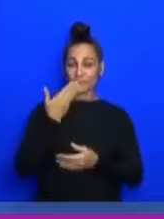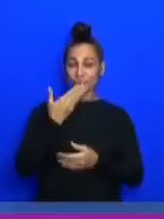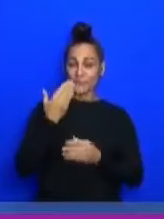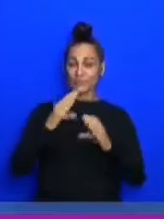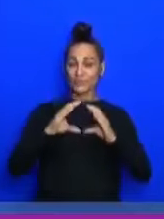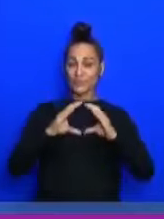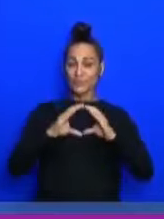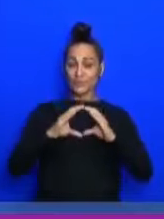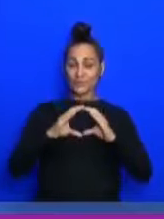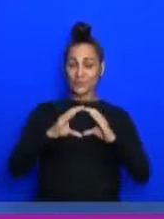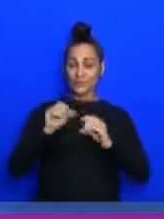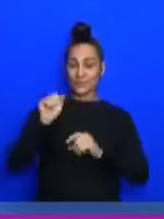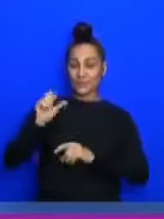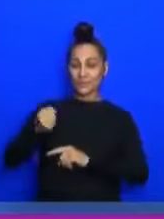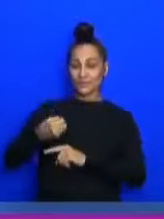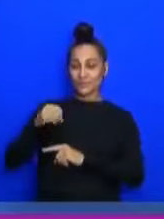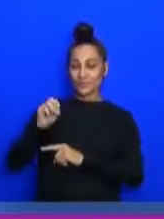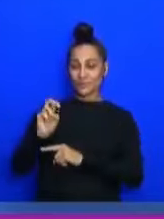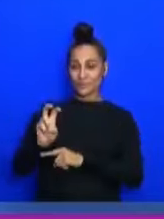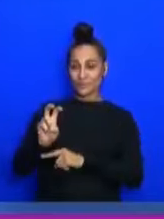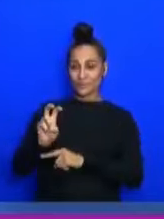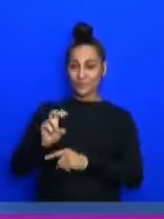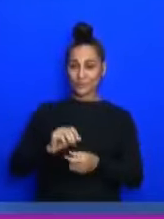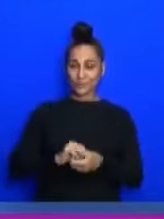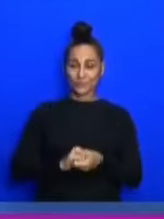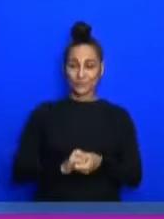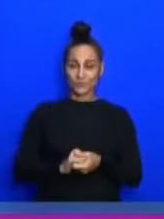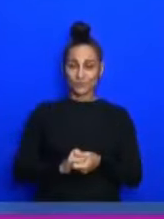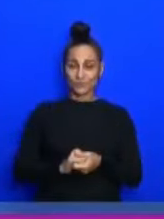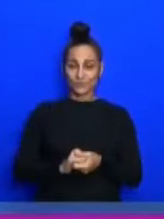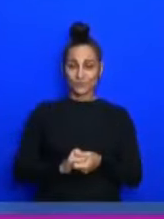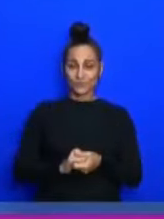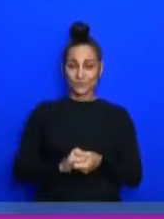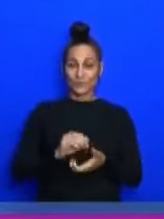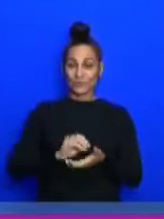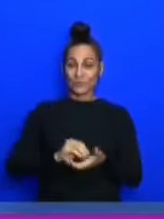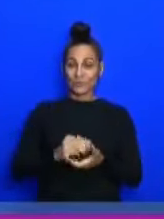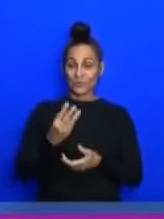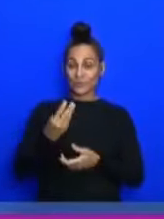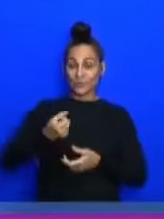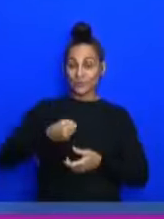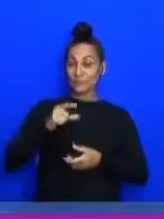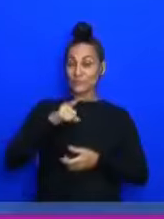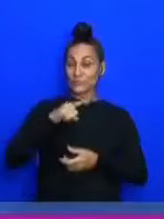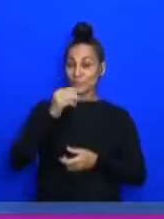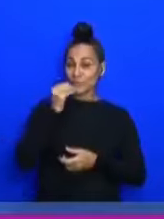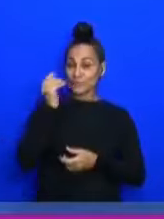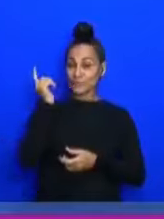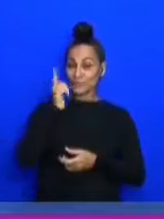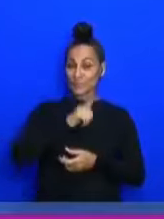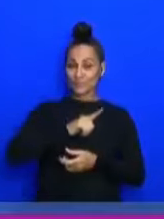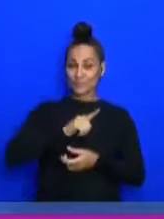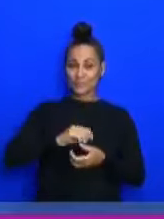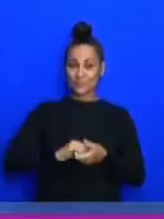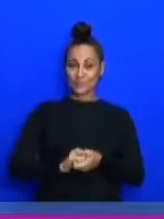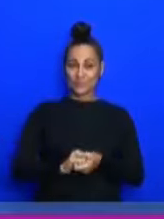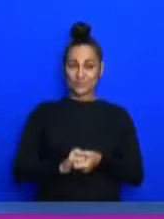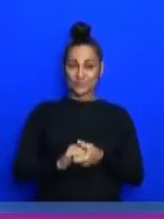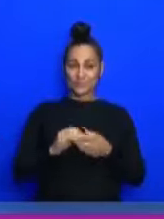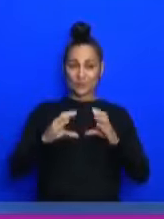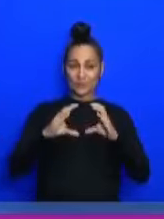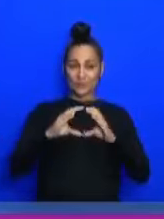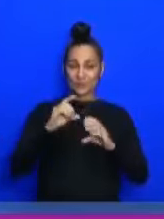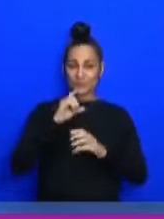azul 05 Azul 05 Faltam três números você ainda tem chances